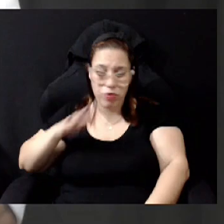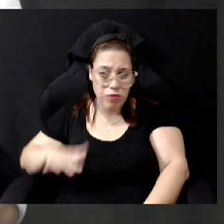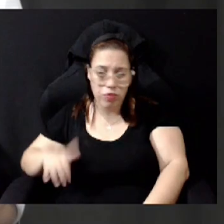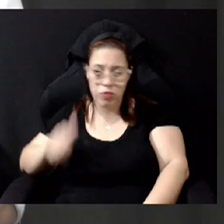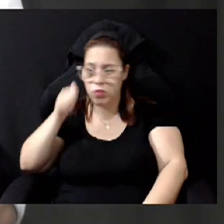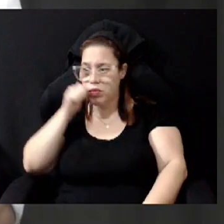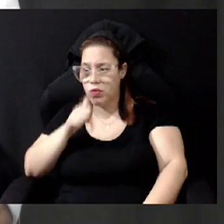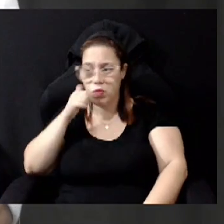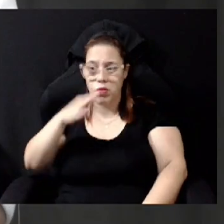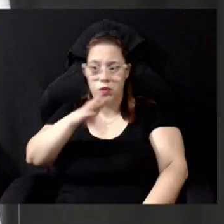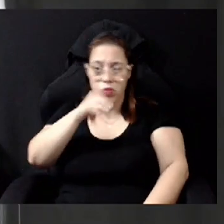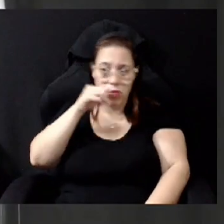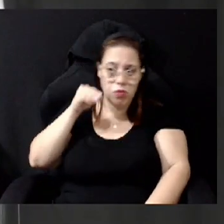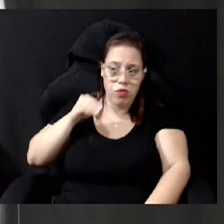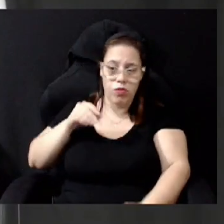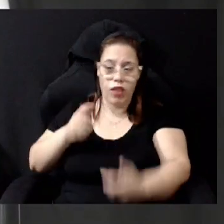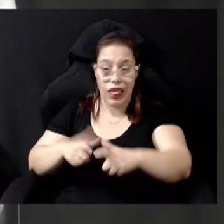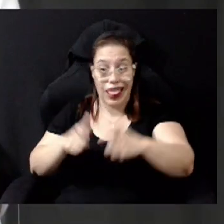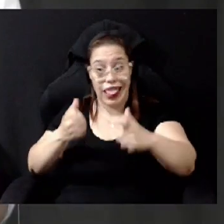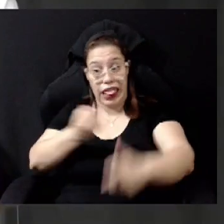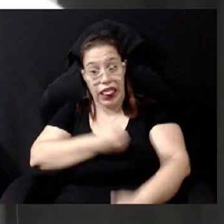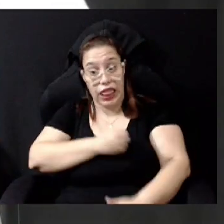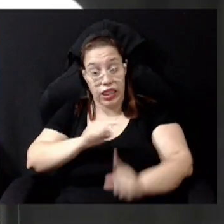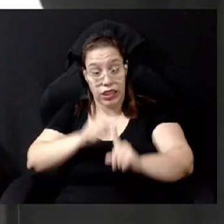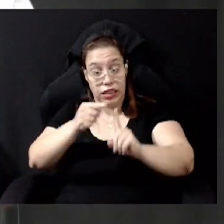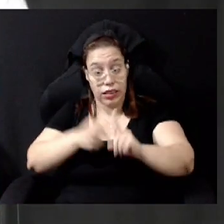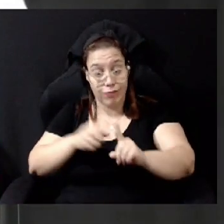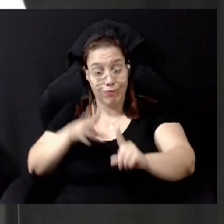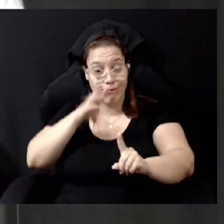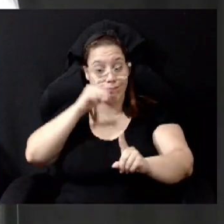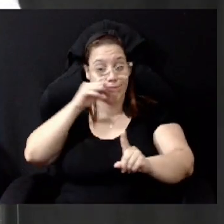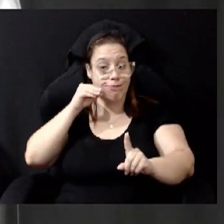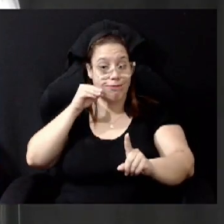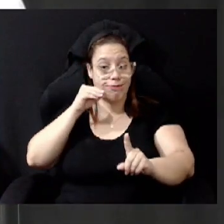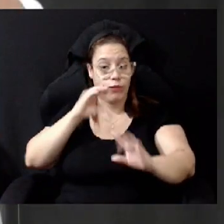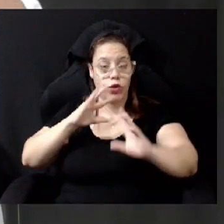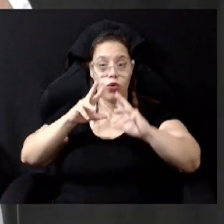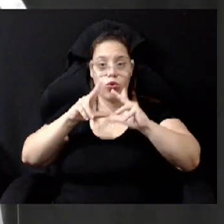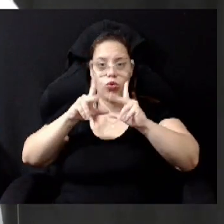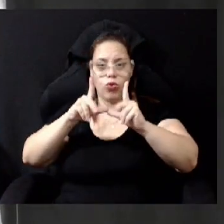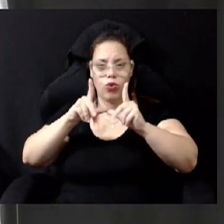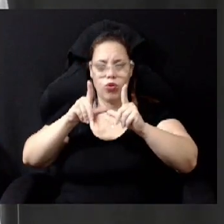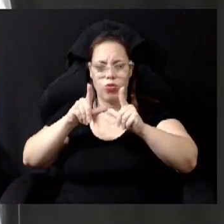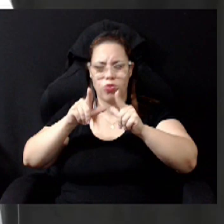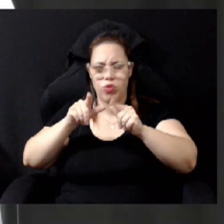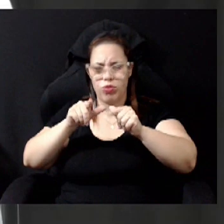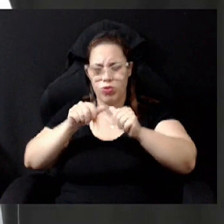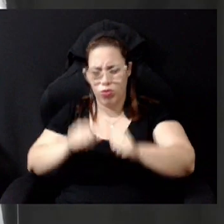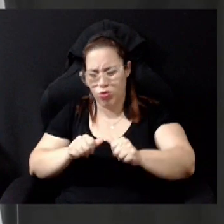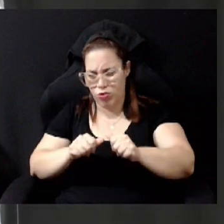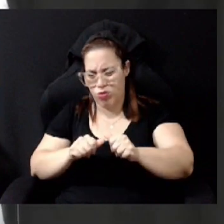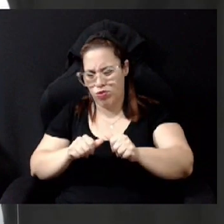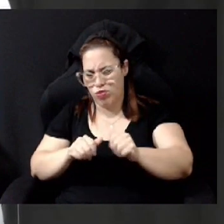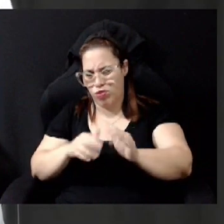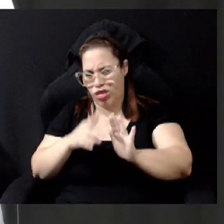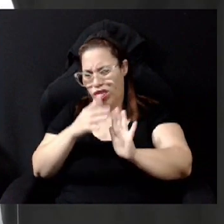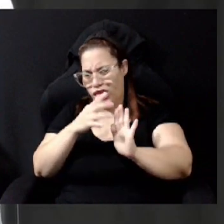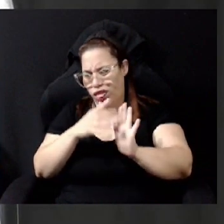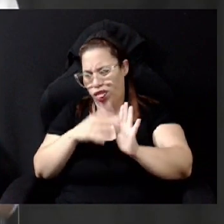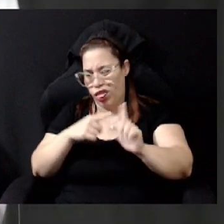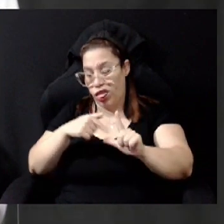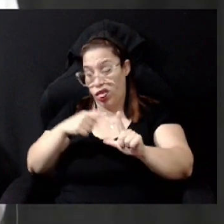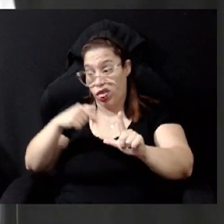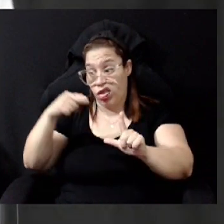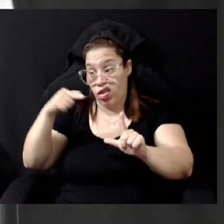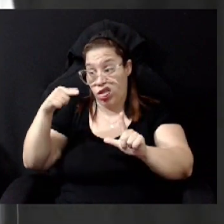o maior índice de gravidez na adolescência, todo tipo de análise de avaliação, ela